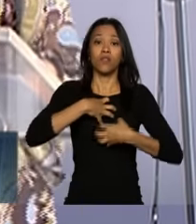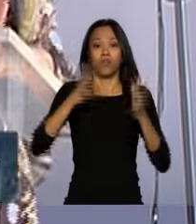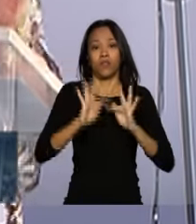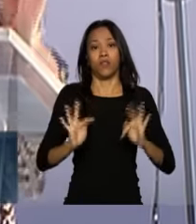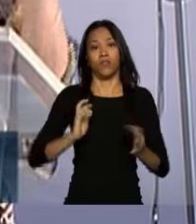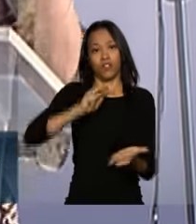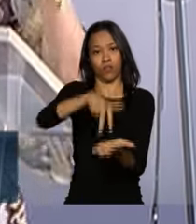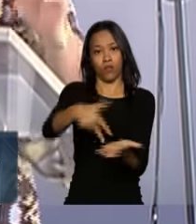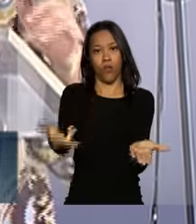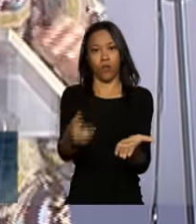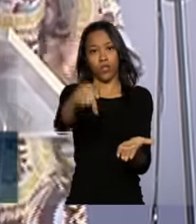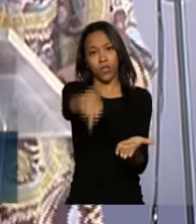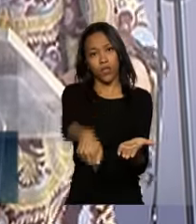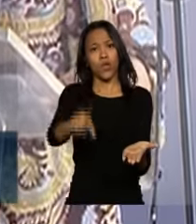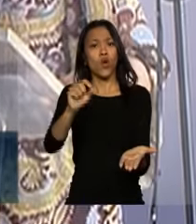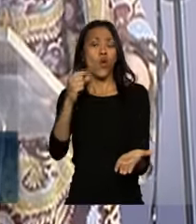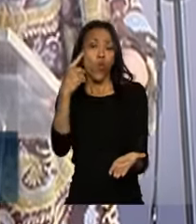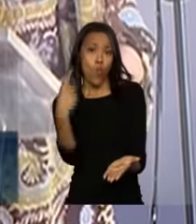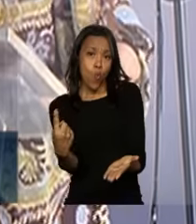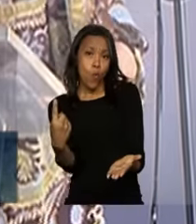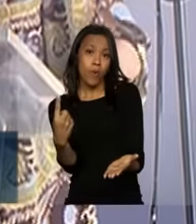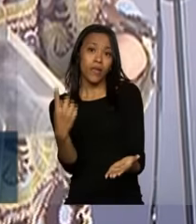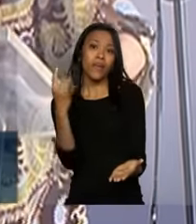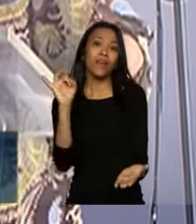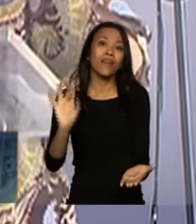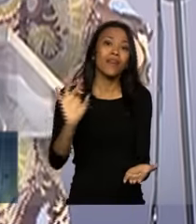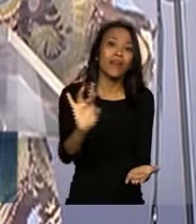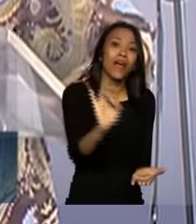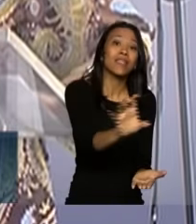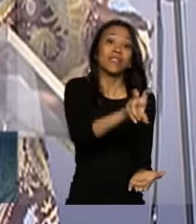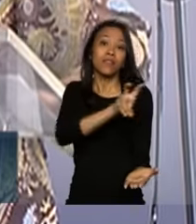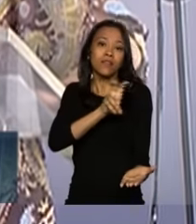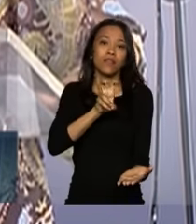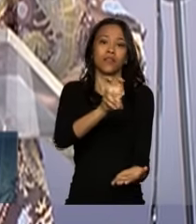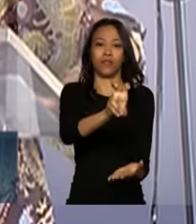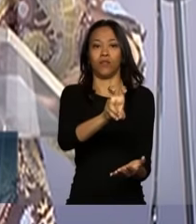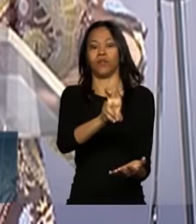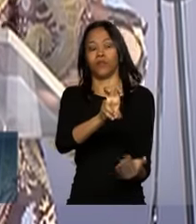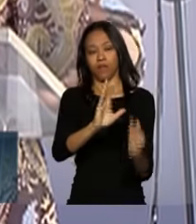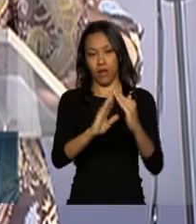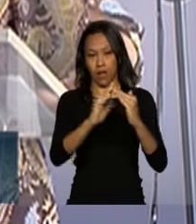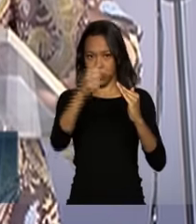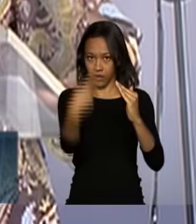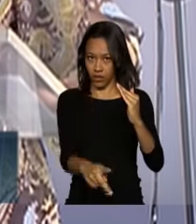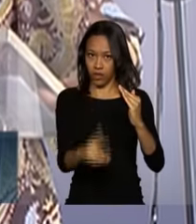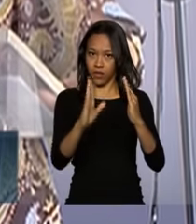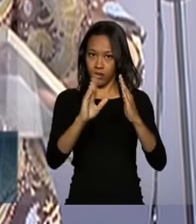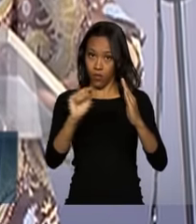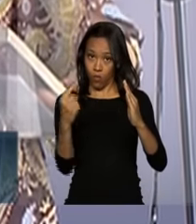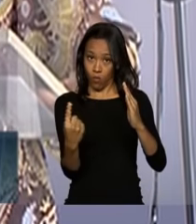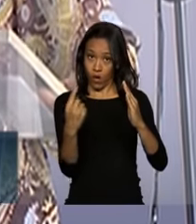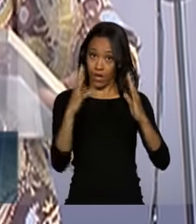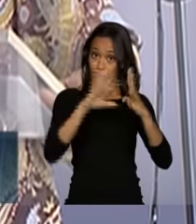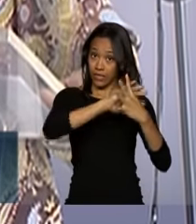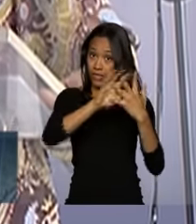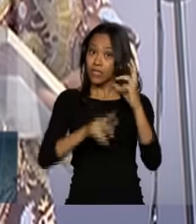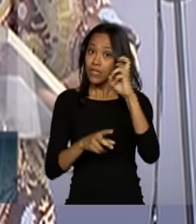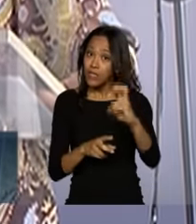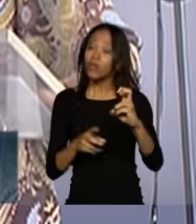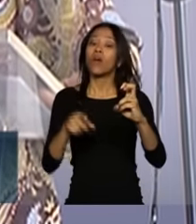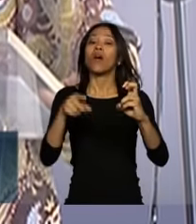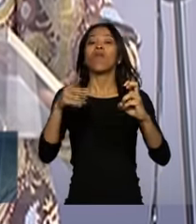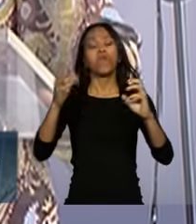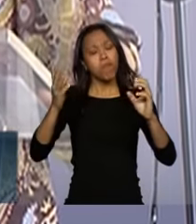porque 1 em cada 5 moradores de Juazeiro moram numa